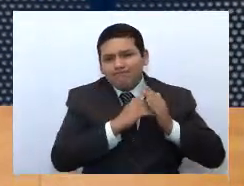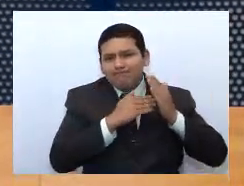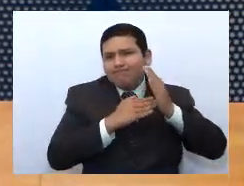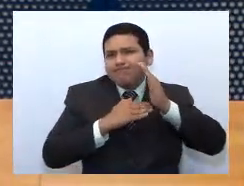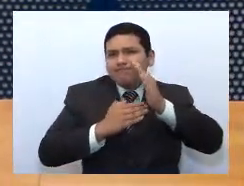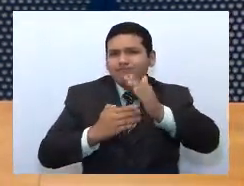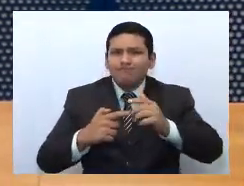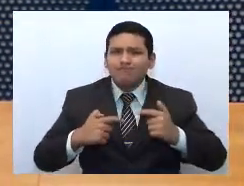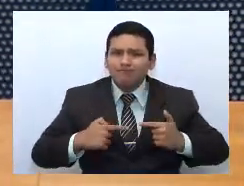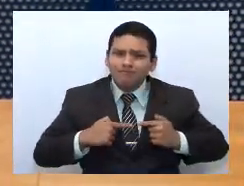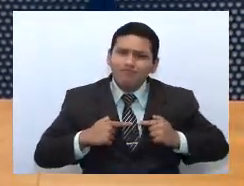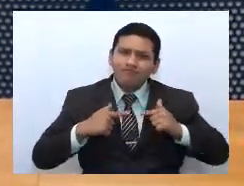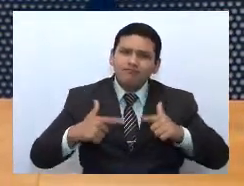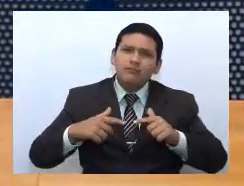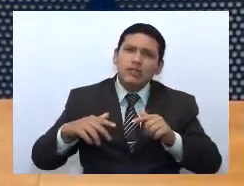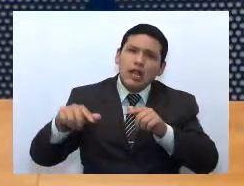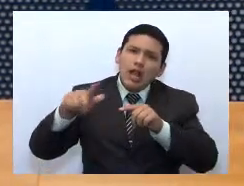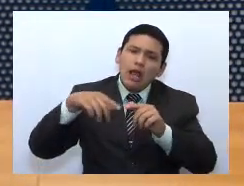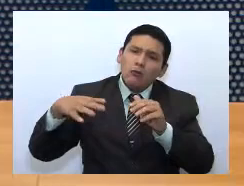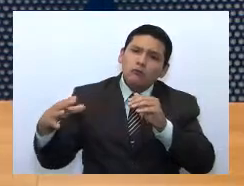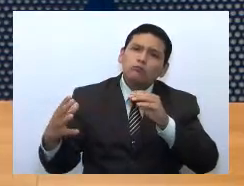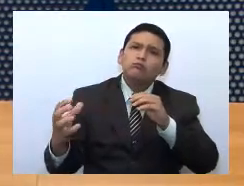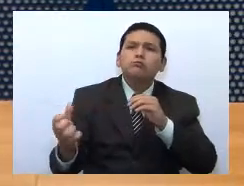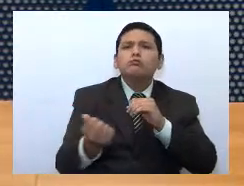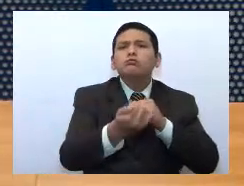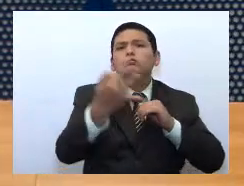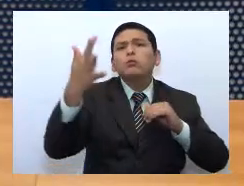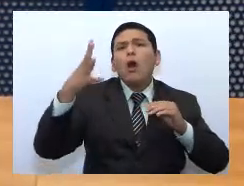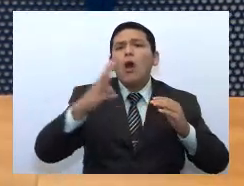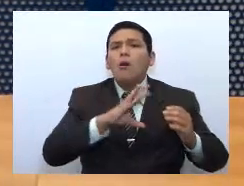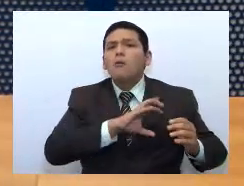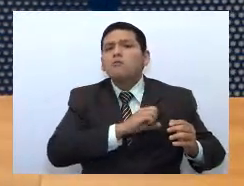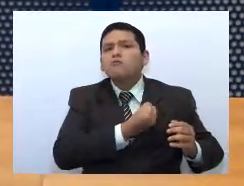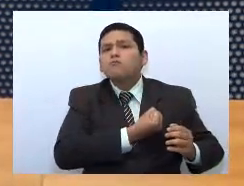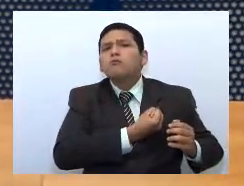e falarmos dos números dessa casa.